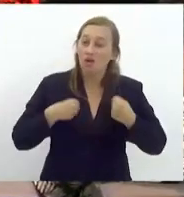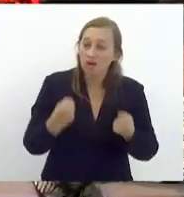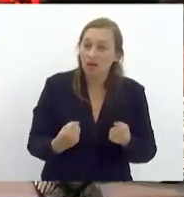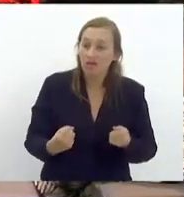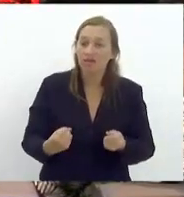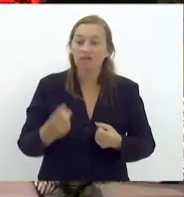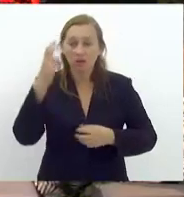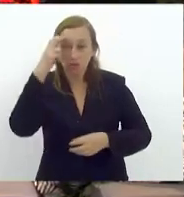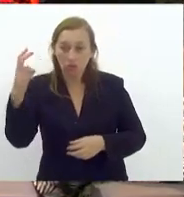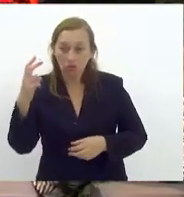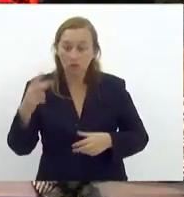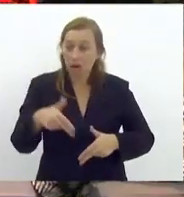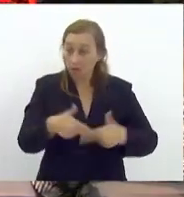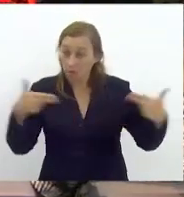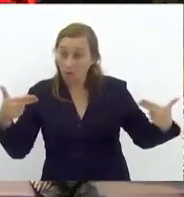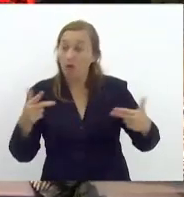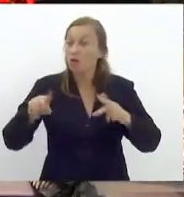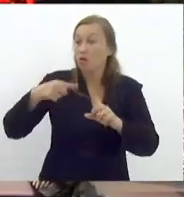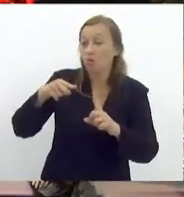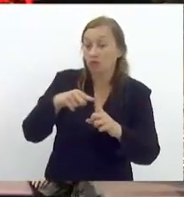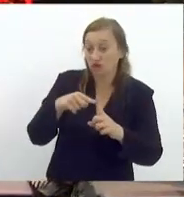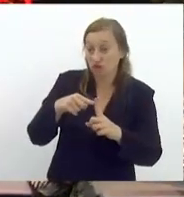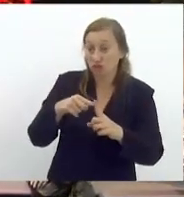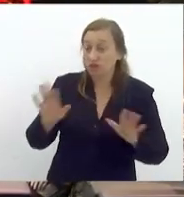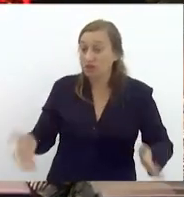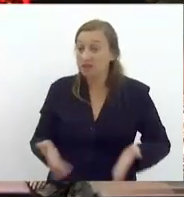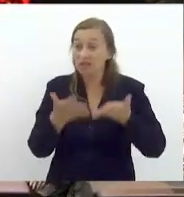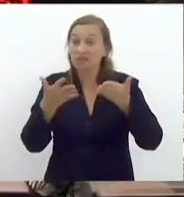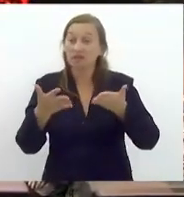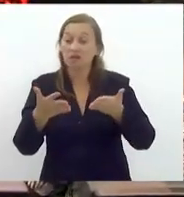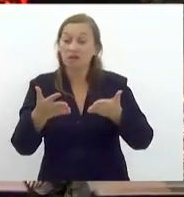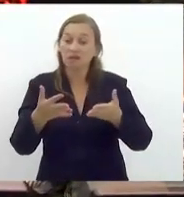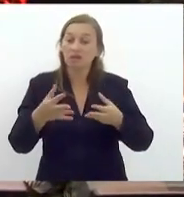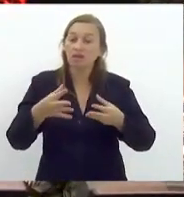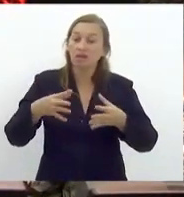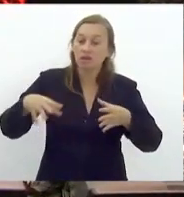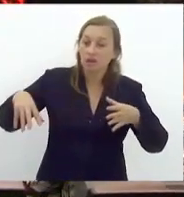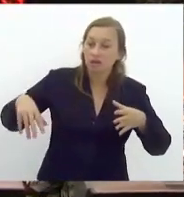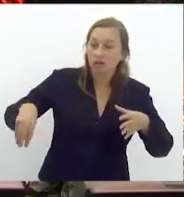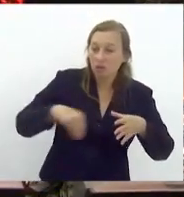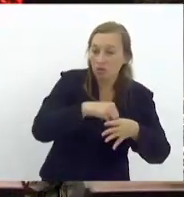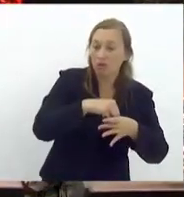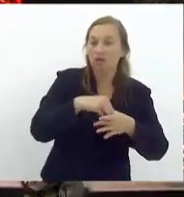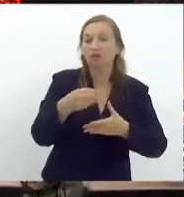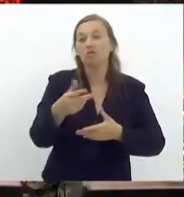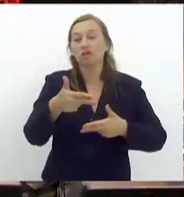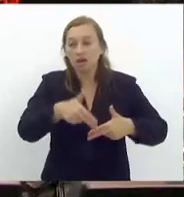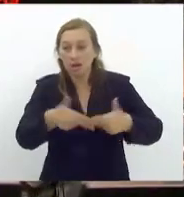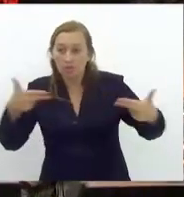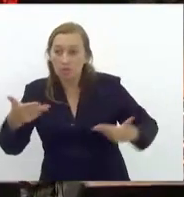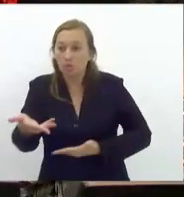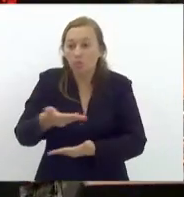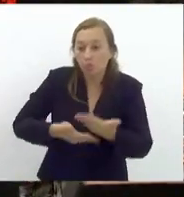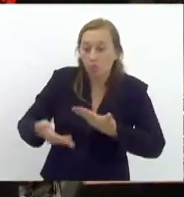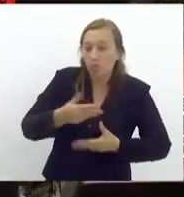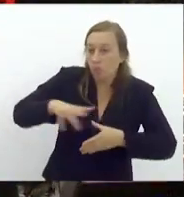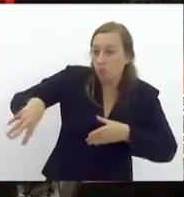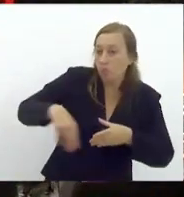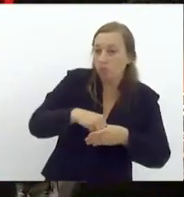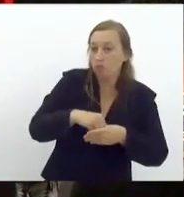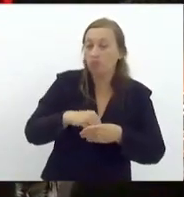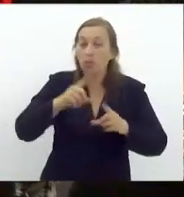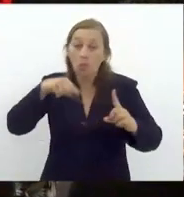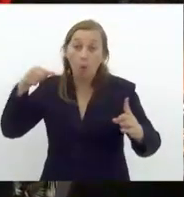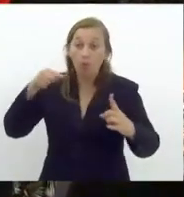hop terá como objetivo promover iniciativas envolvendo hip hop sempre em consonância e alinhados